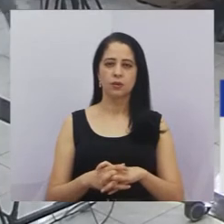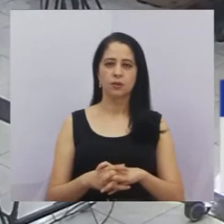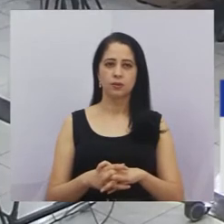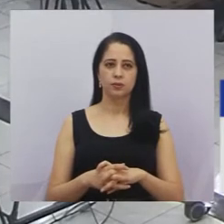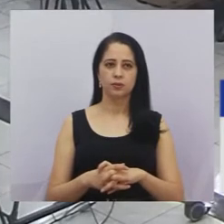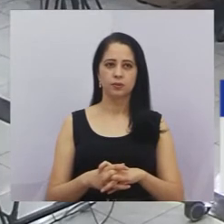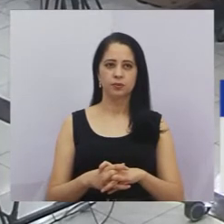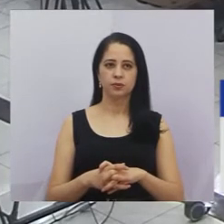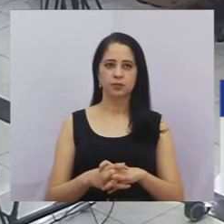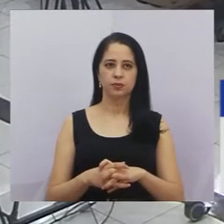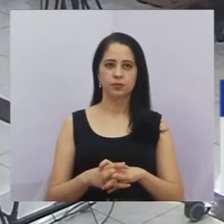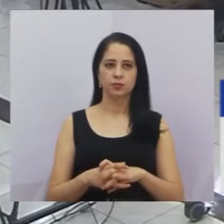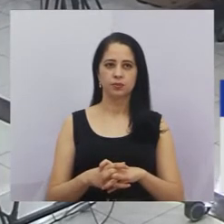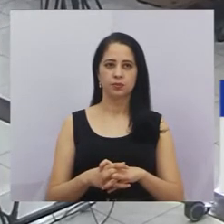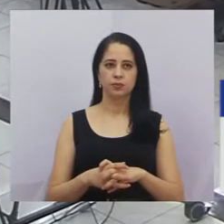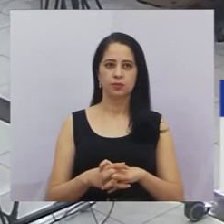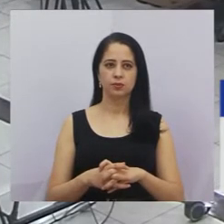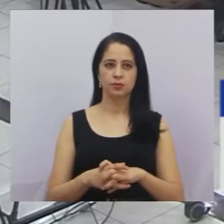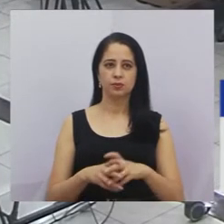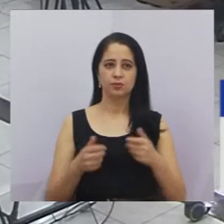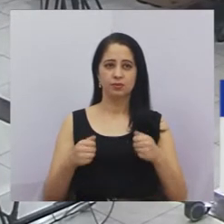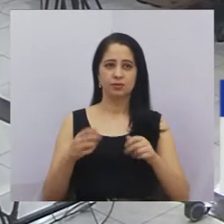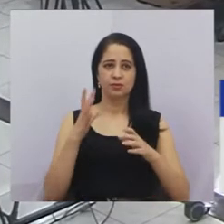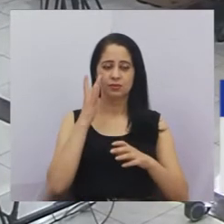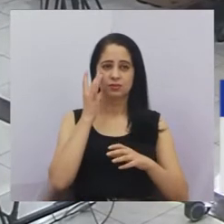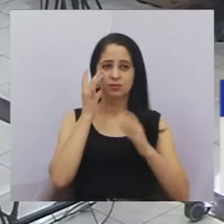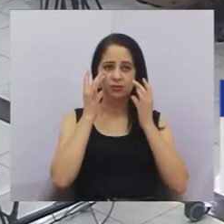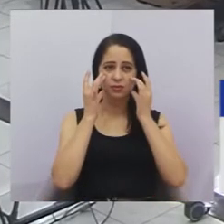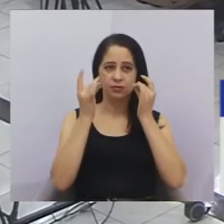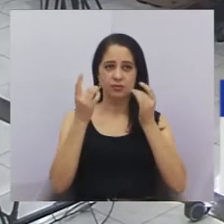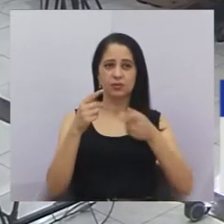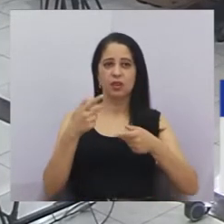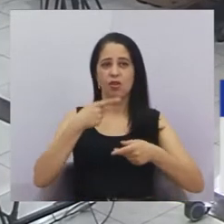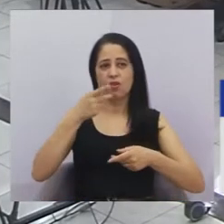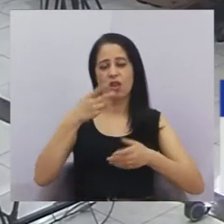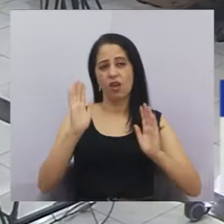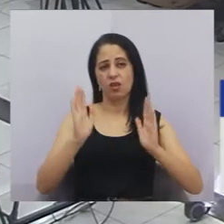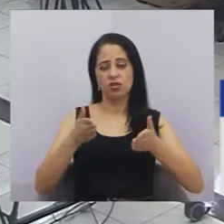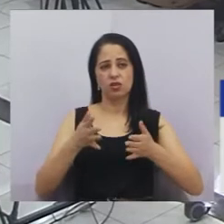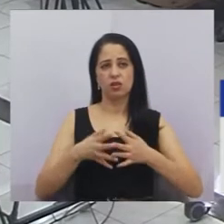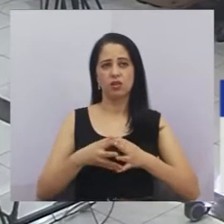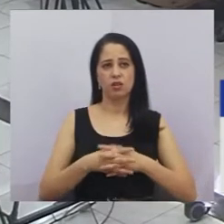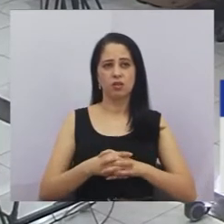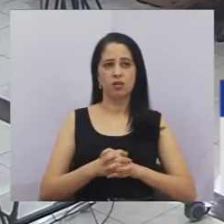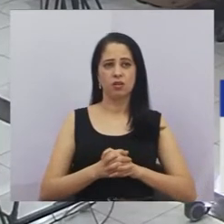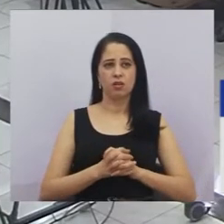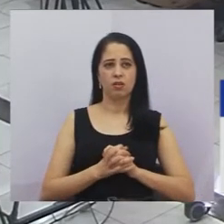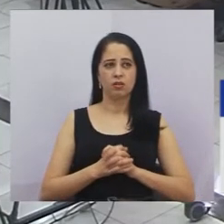Não, não é pressa, é o regimento da casa e aí eu tenho que ser. Já tinha falado, então.